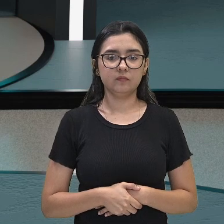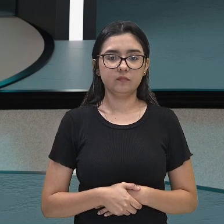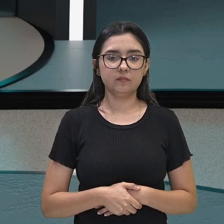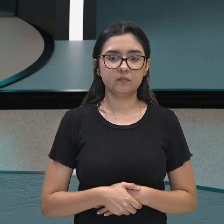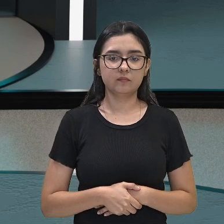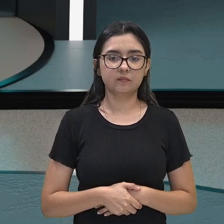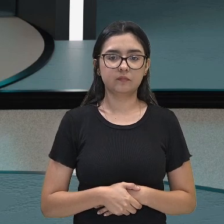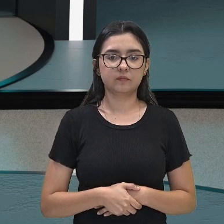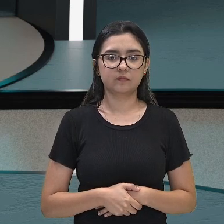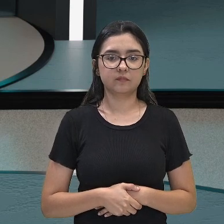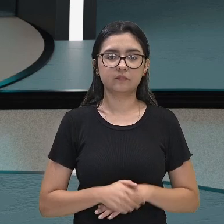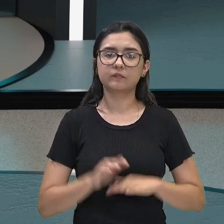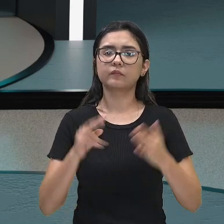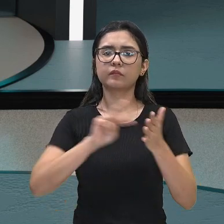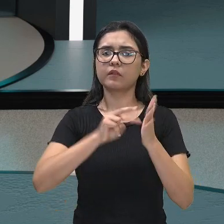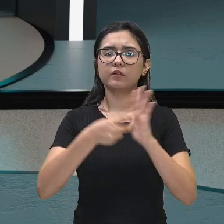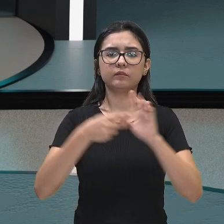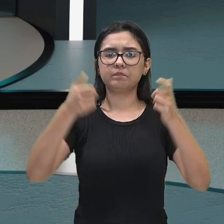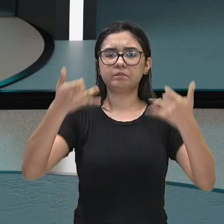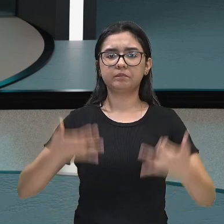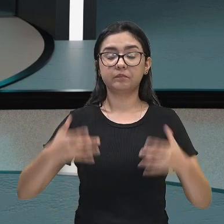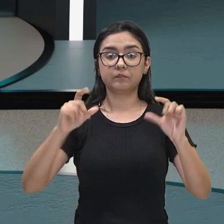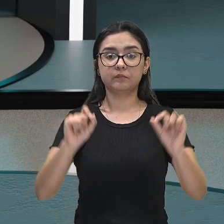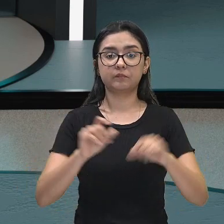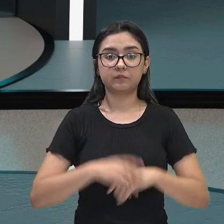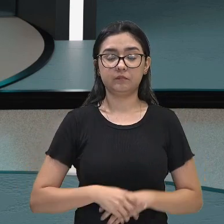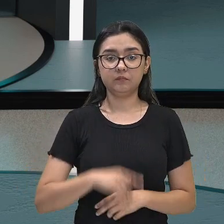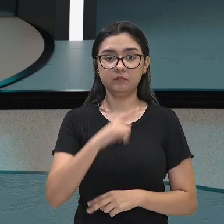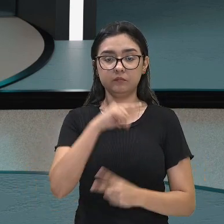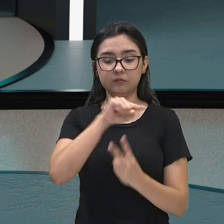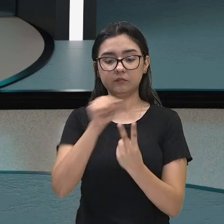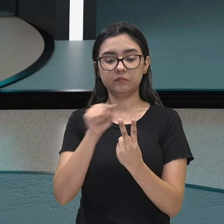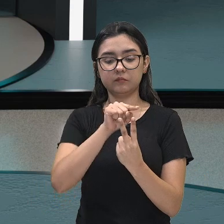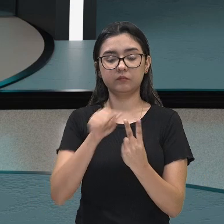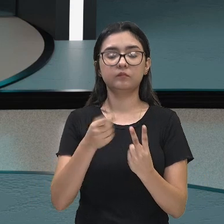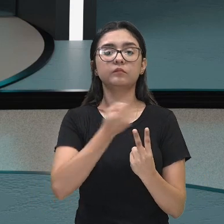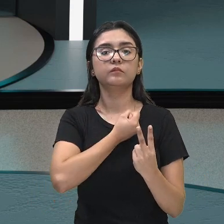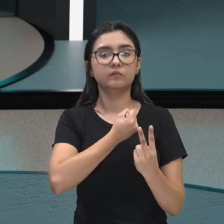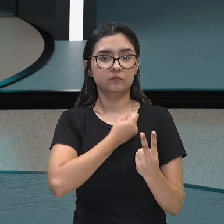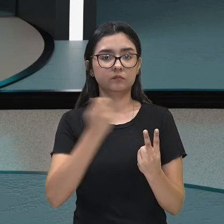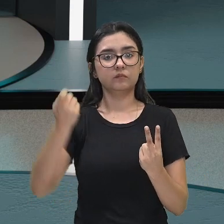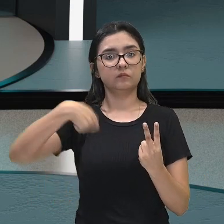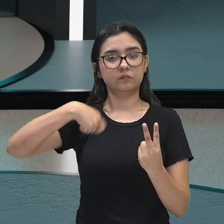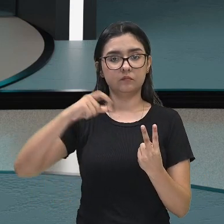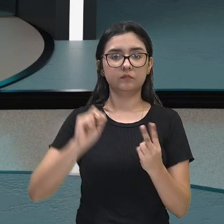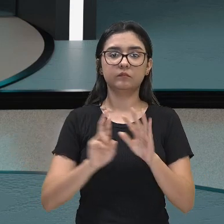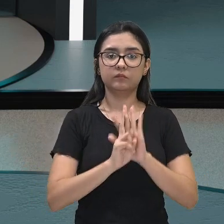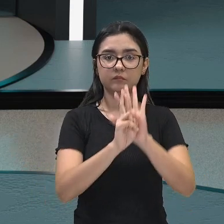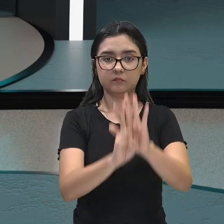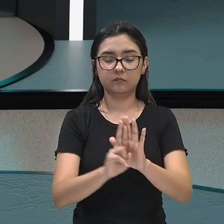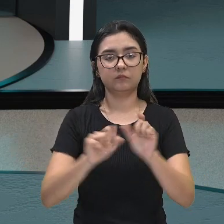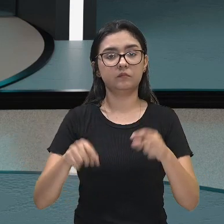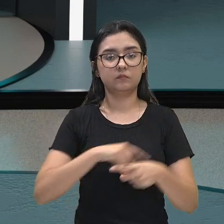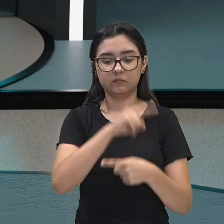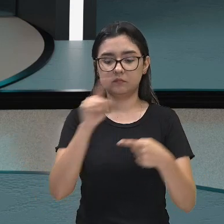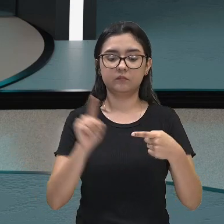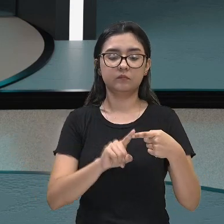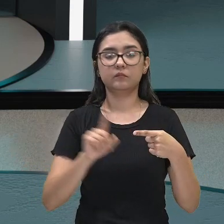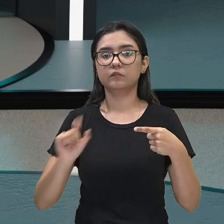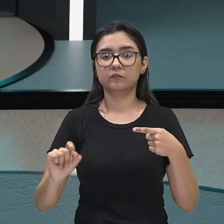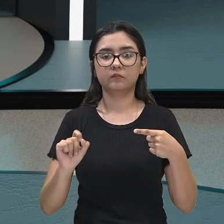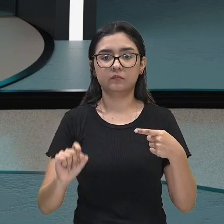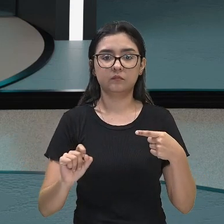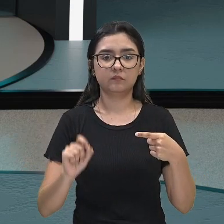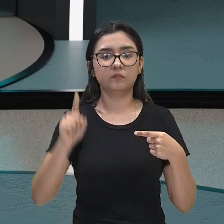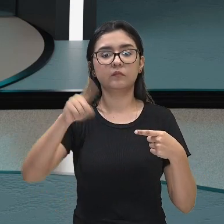distintas. Ou seja, os números se apresentam de duas formas gráficas diferentes. A primeira é